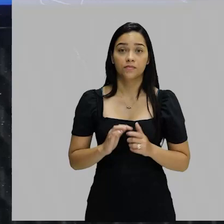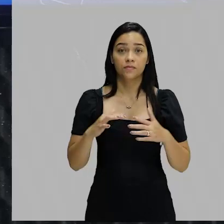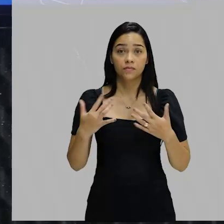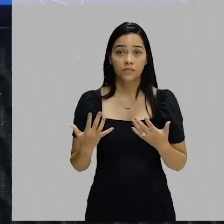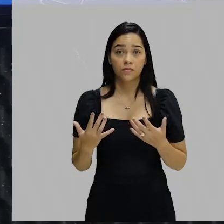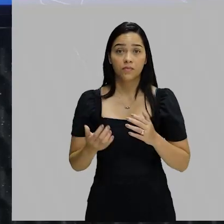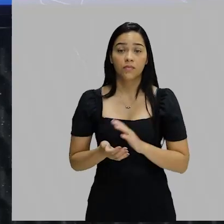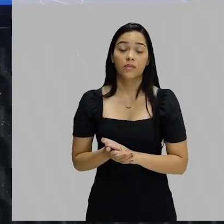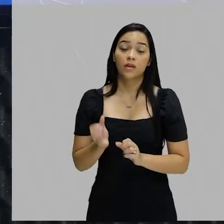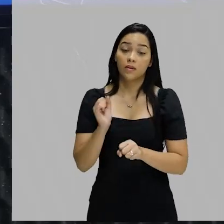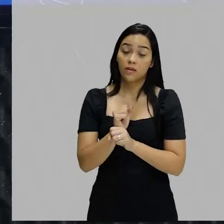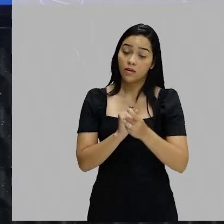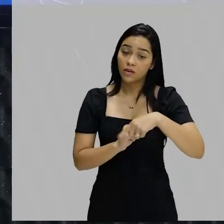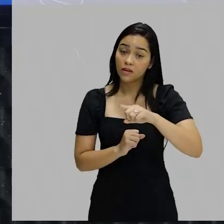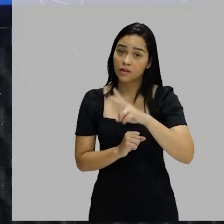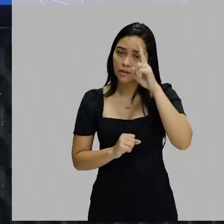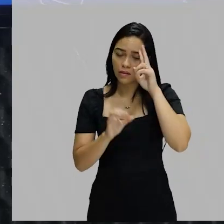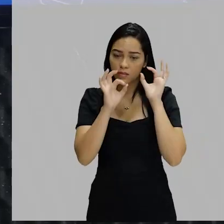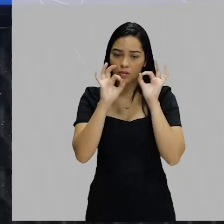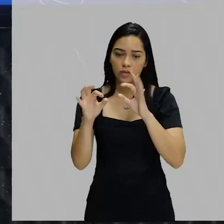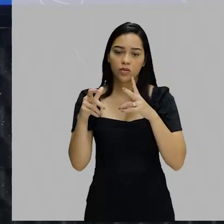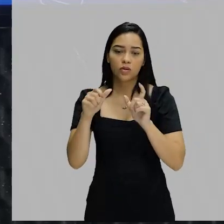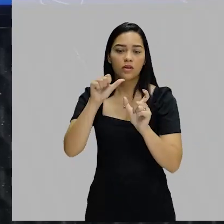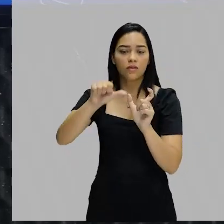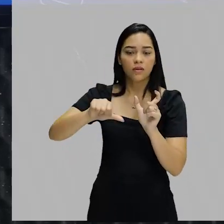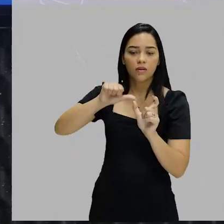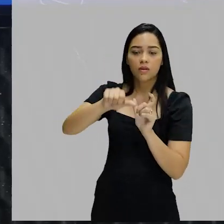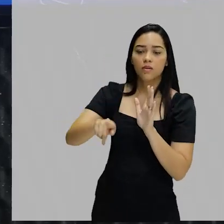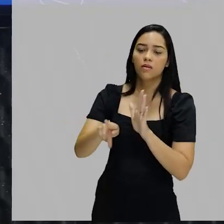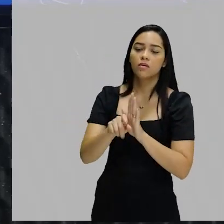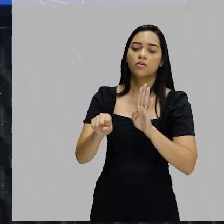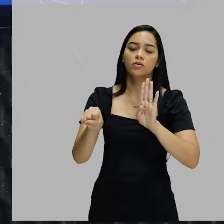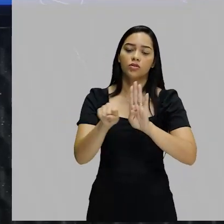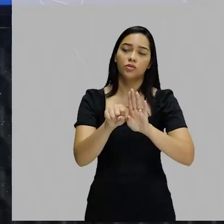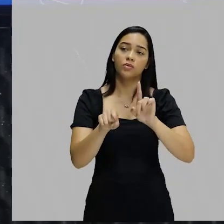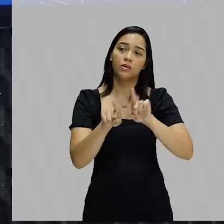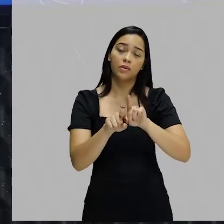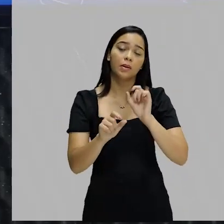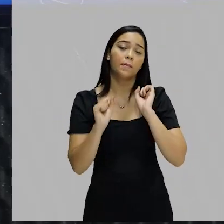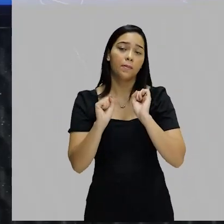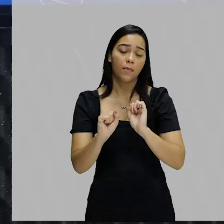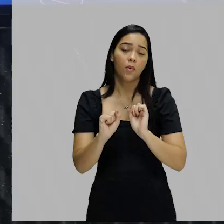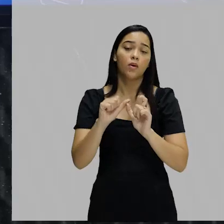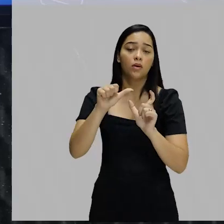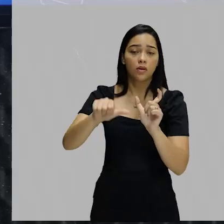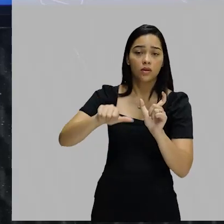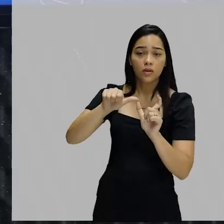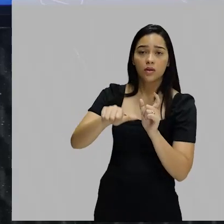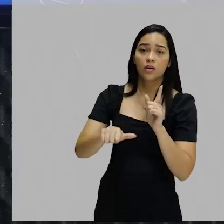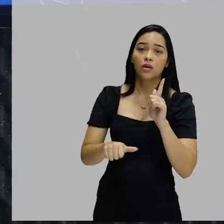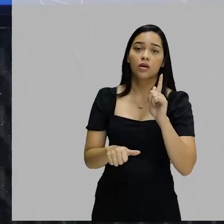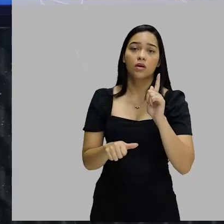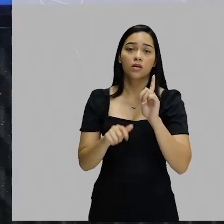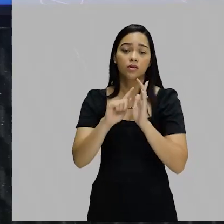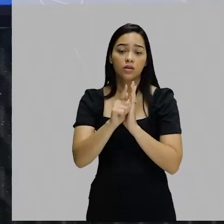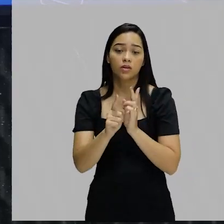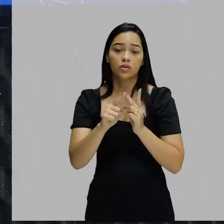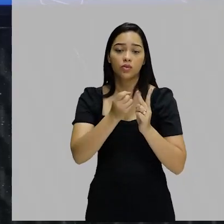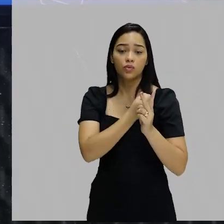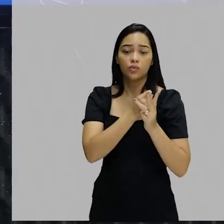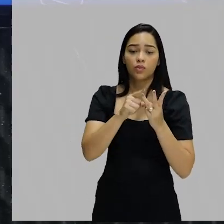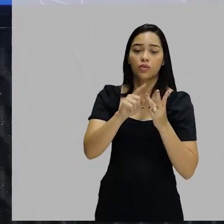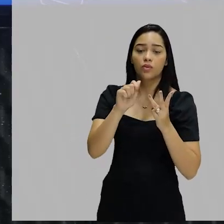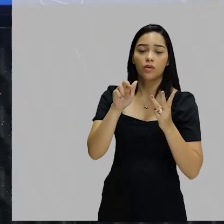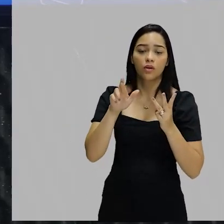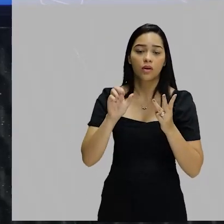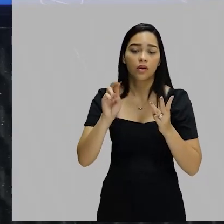é isso, turma, fiquem ligados para todas as flexões do substantivo. Os substantivos eles podem flexionar em gênero, em número, em